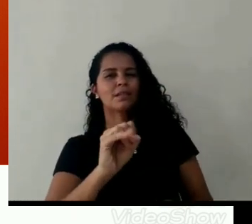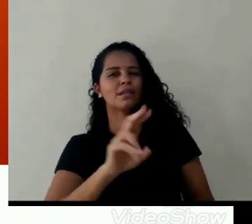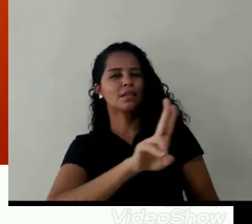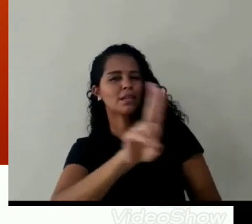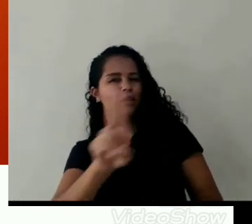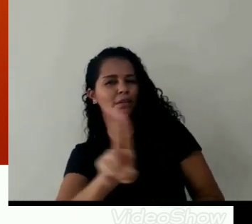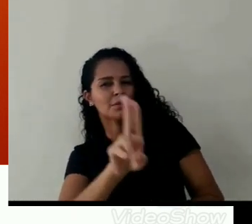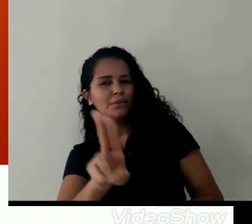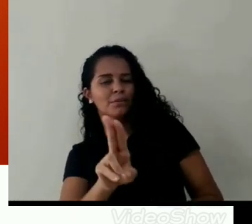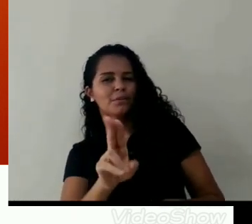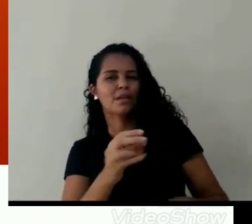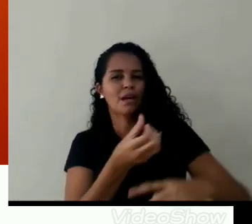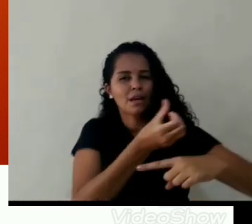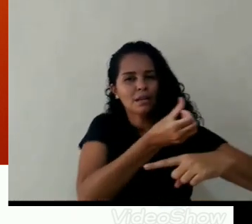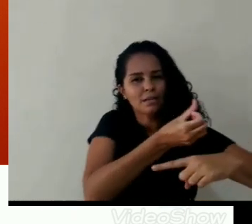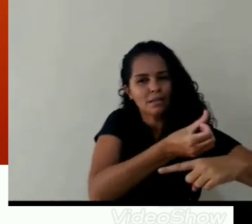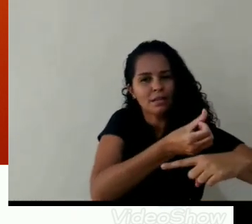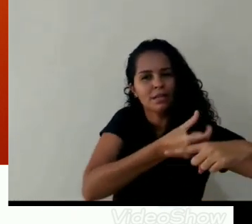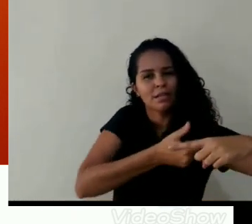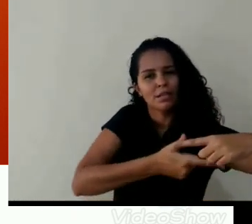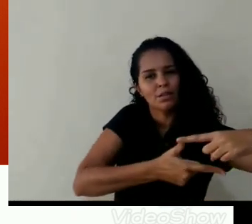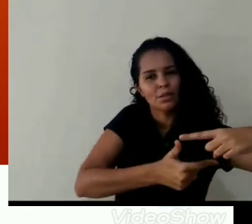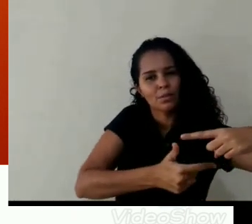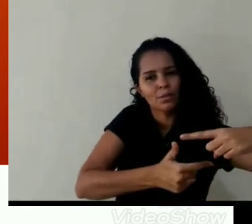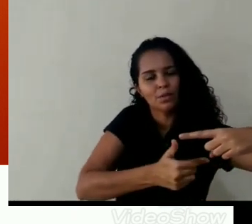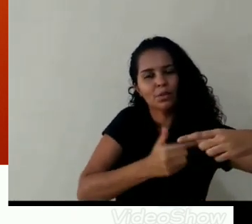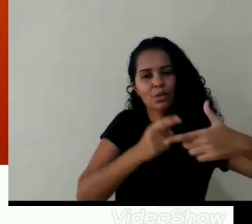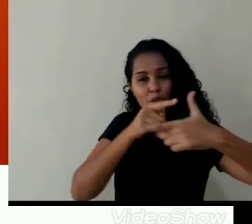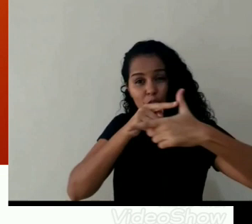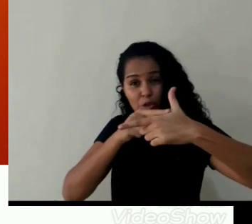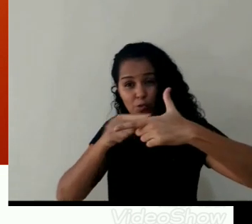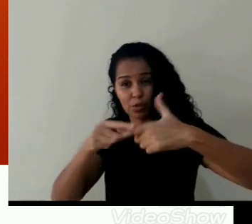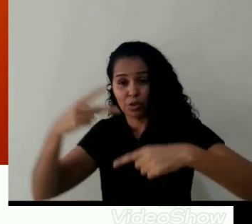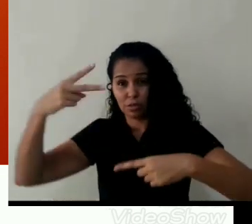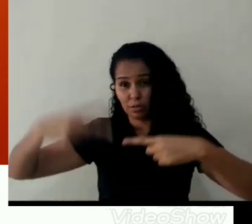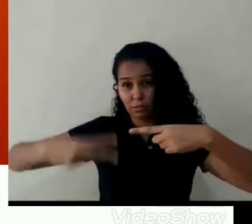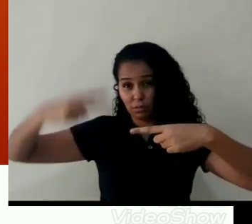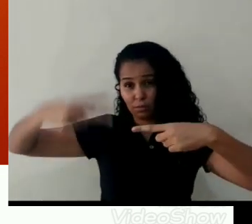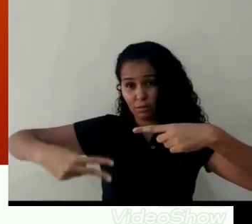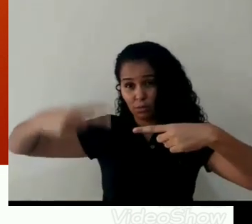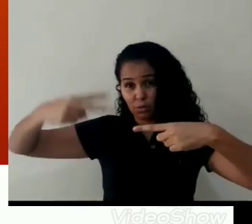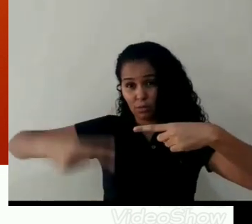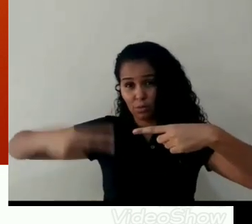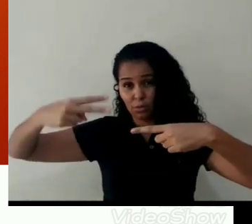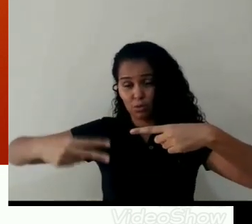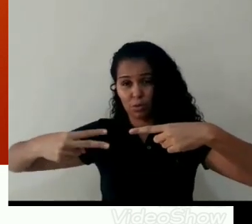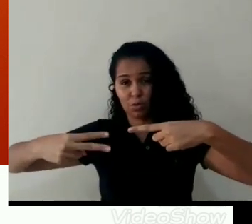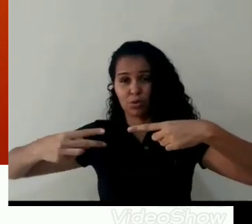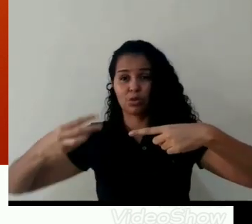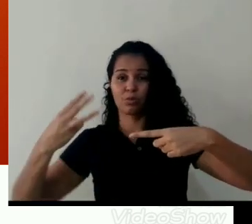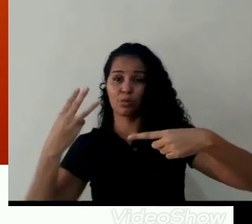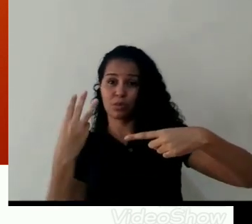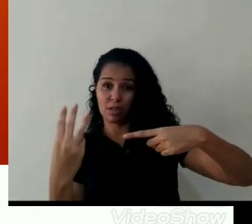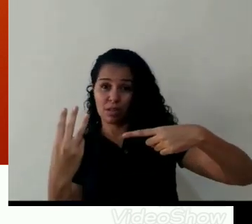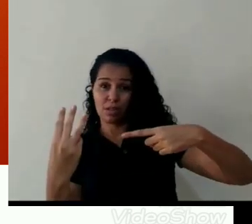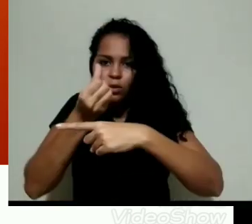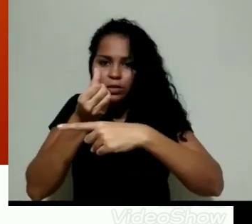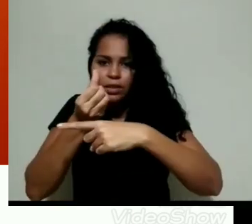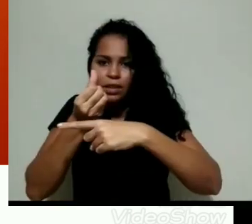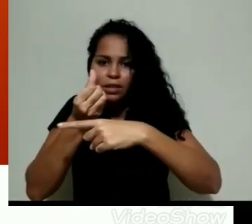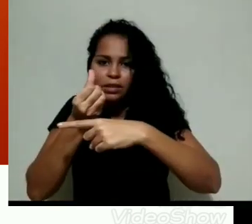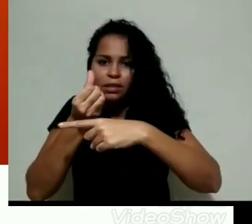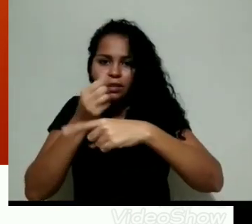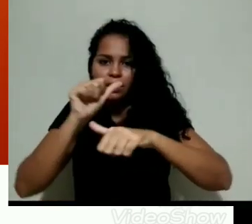o numerador e o denominador, respectivamente, por 3, o 6 vira 2, o 12 vira